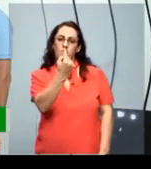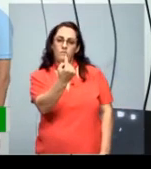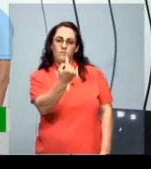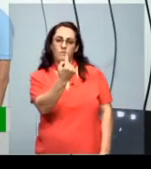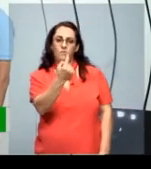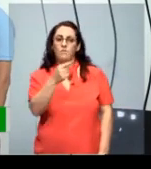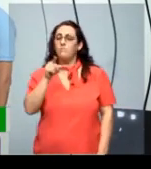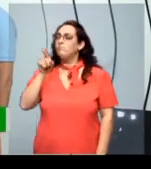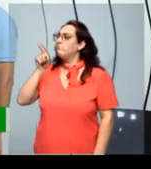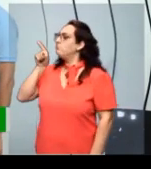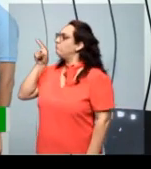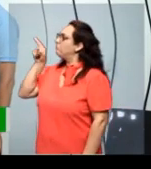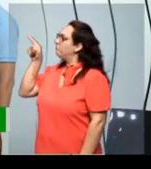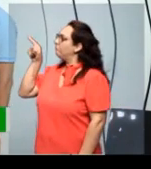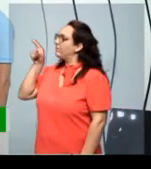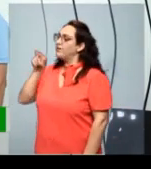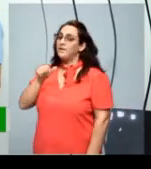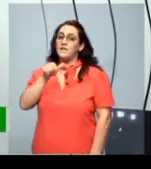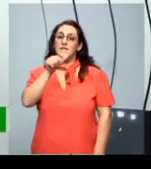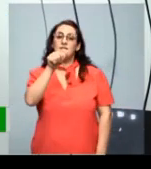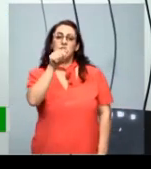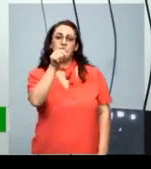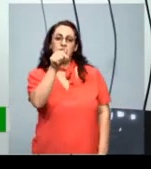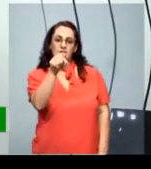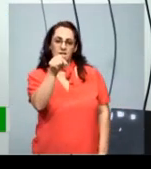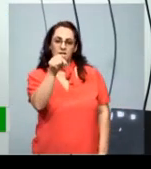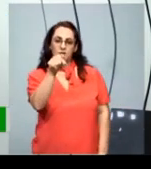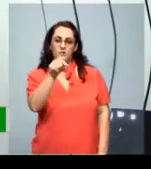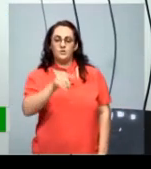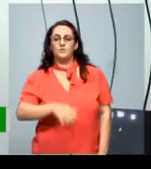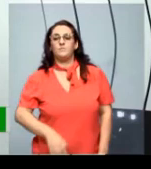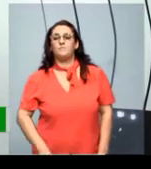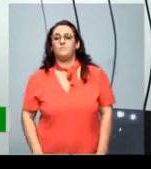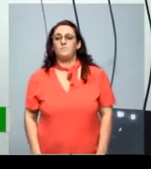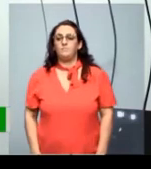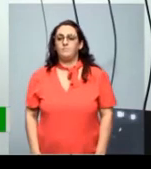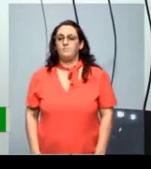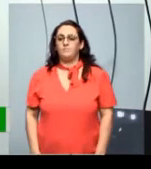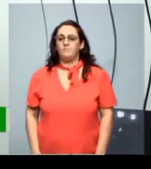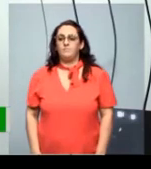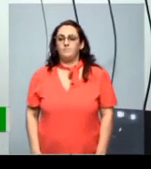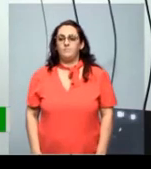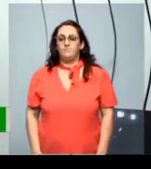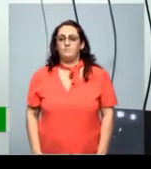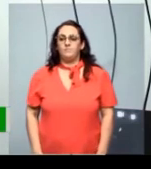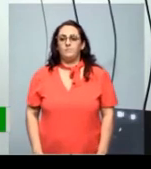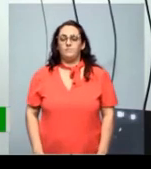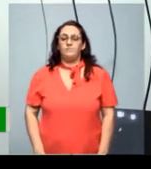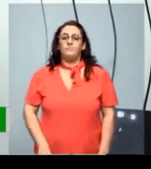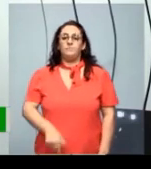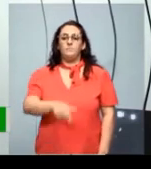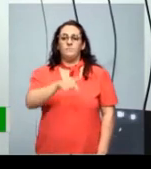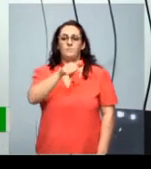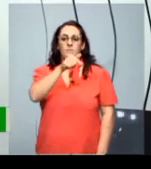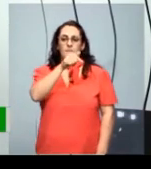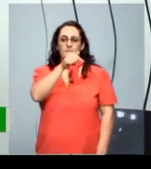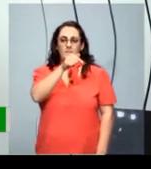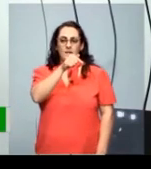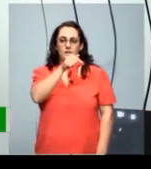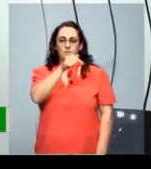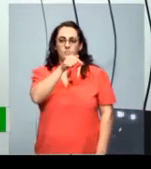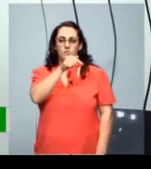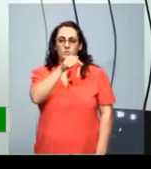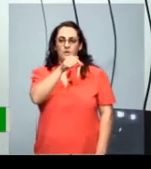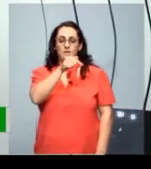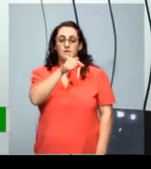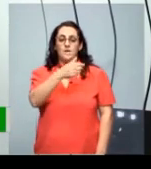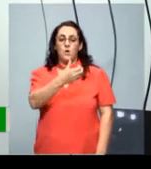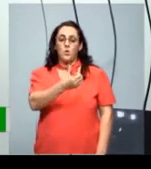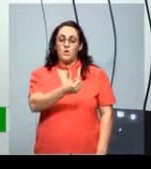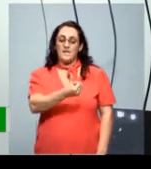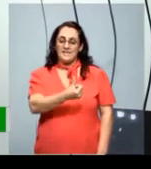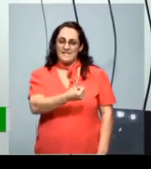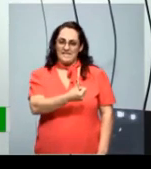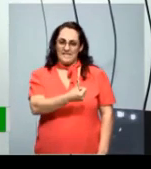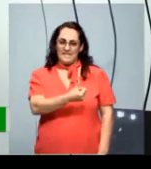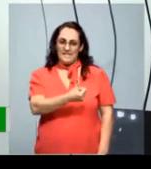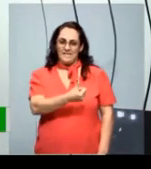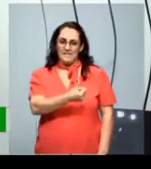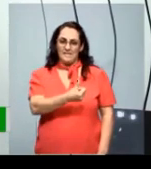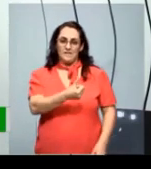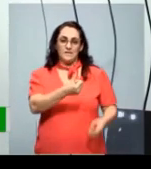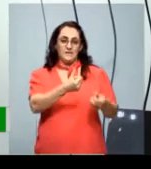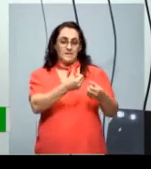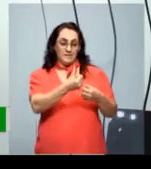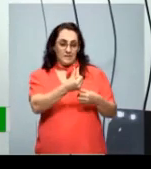repete o algarismo 7. Então, vamos fazer essa permutação aí. Permutação de 2, 4, 6